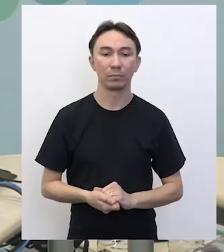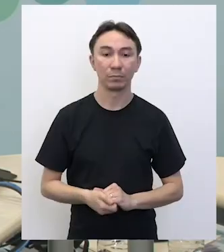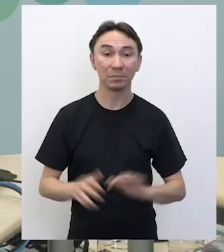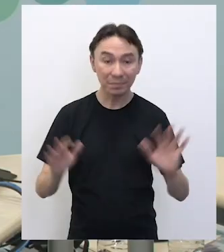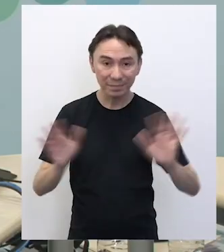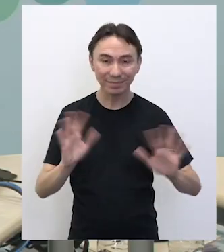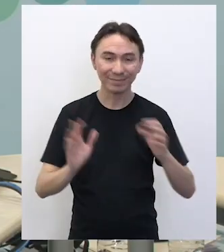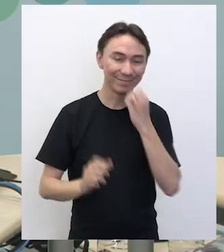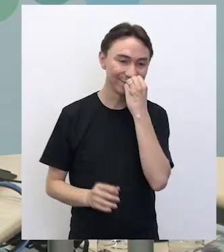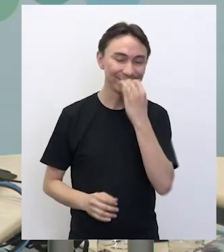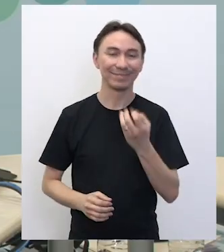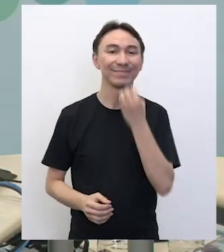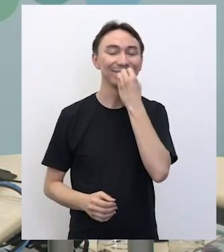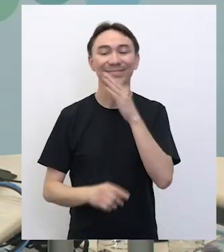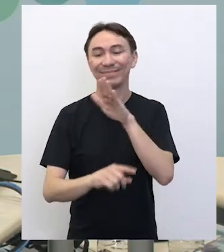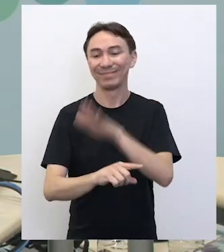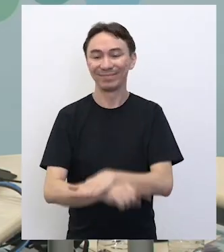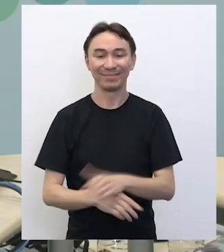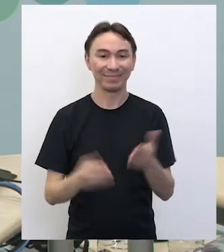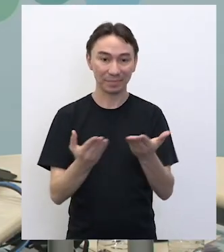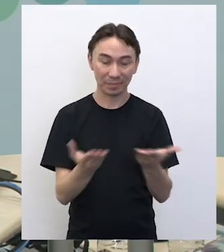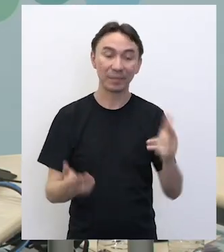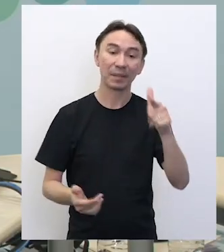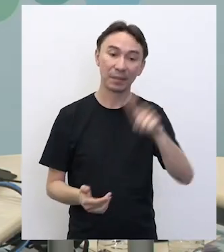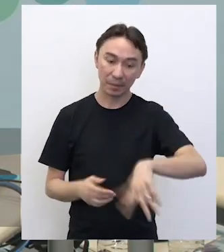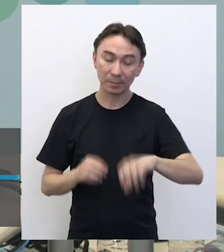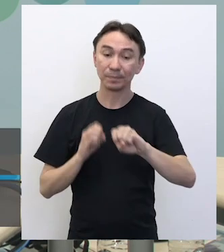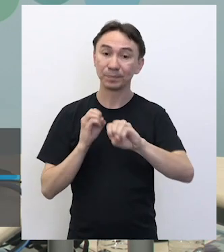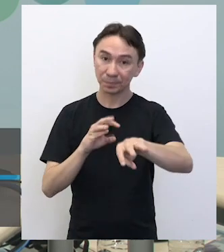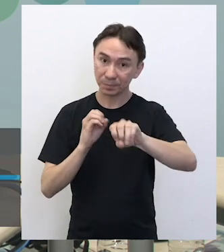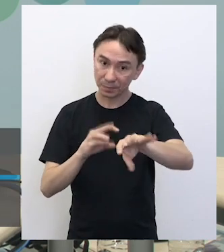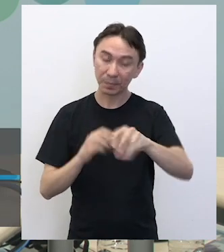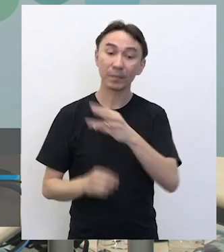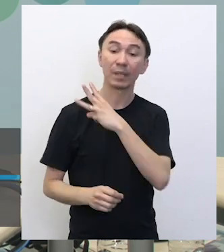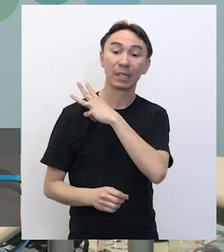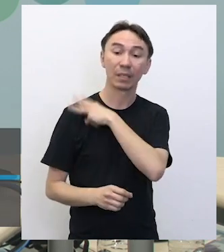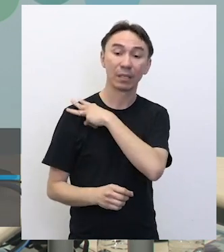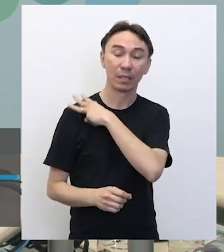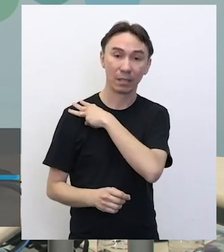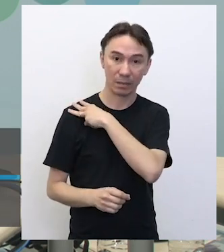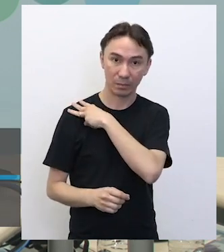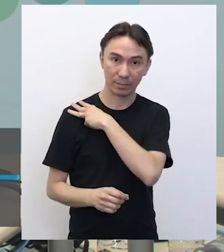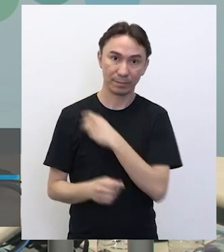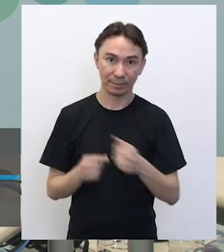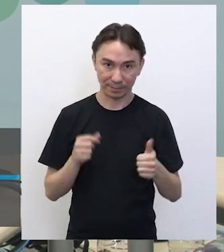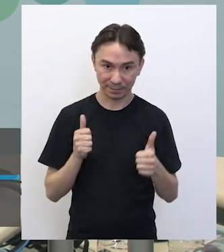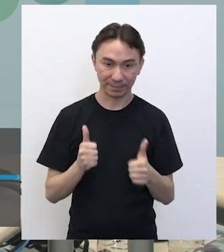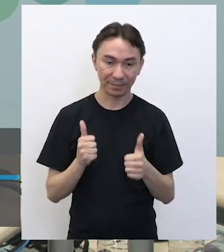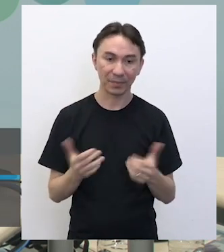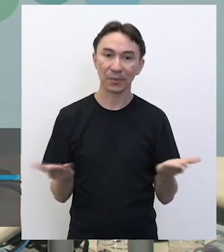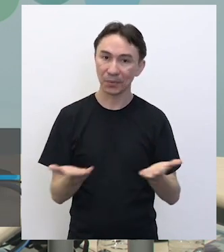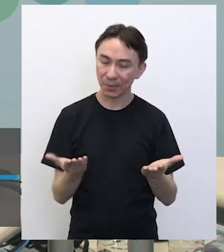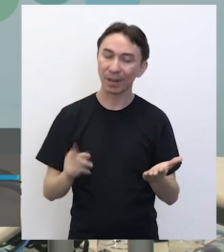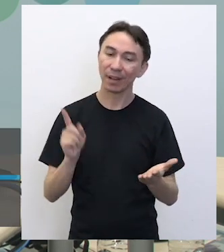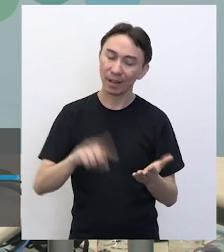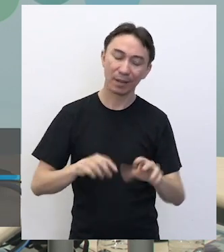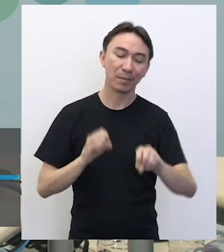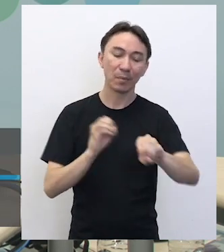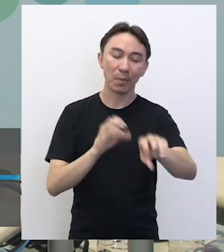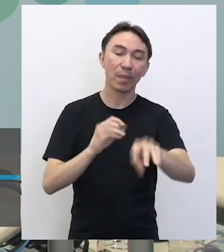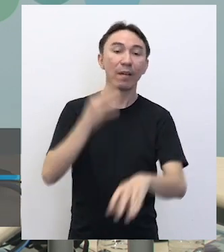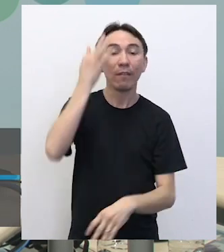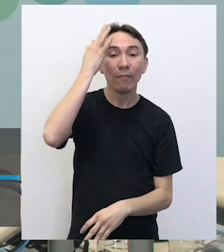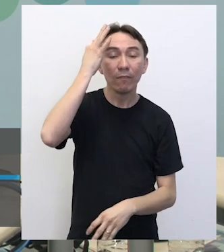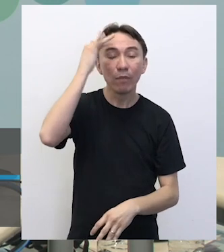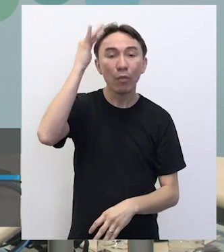Olá, alunos, boa tarde. Esta é uma aula para a terceira série do ensino médio. Nós teremos agora uma aula de filosofia. O tema